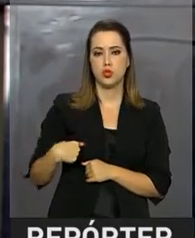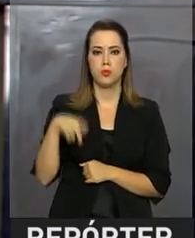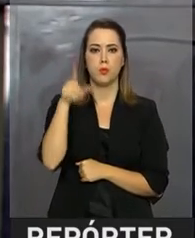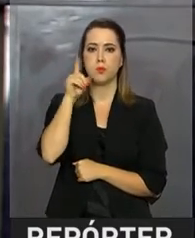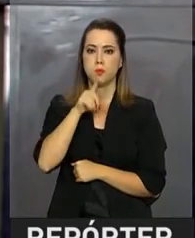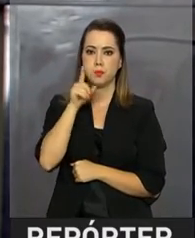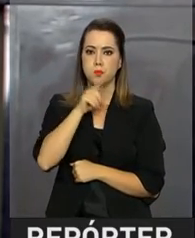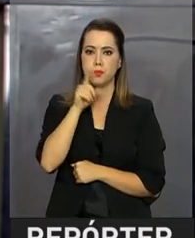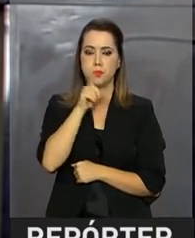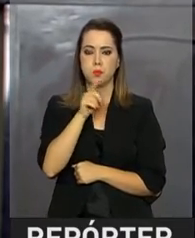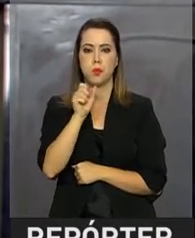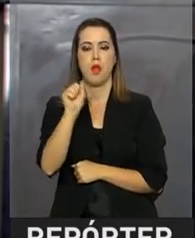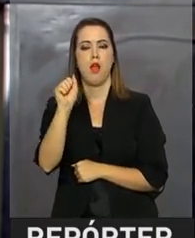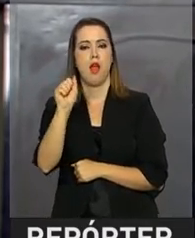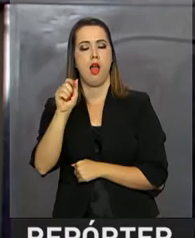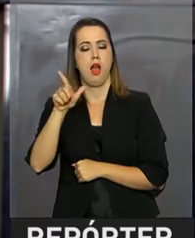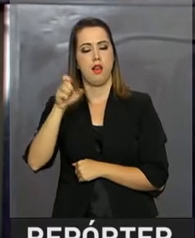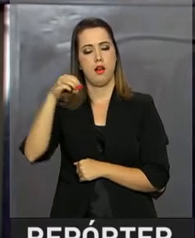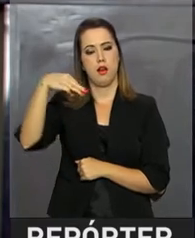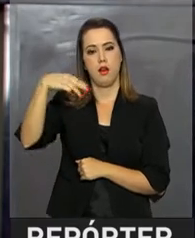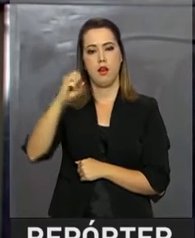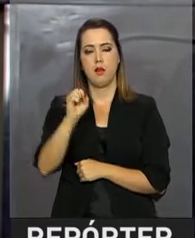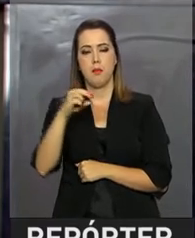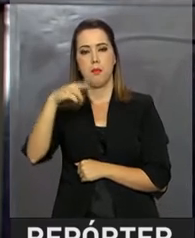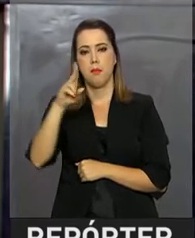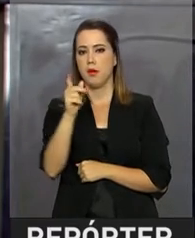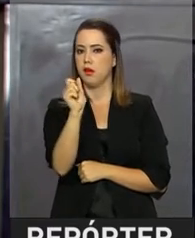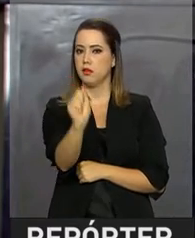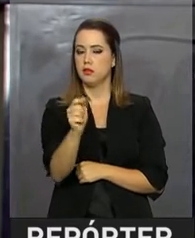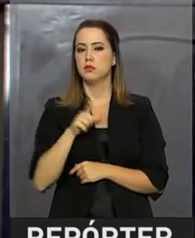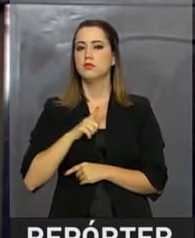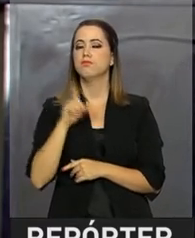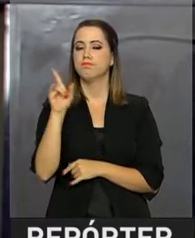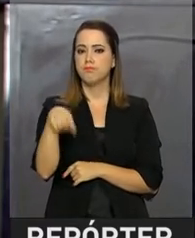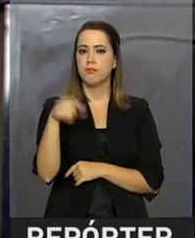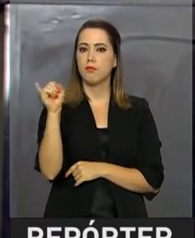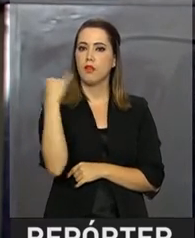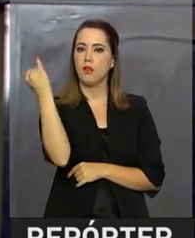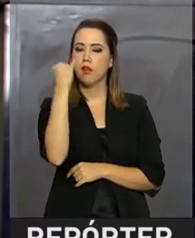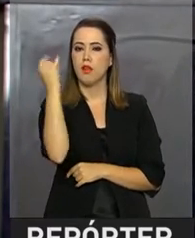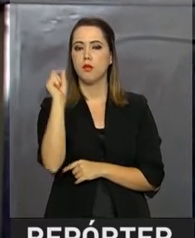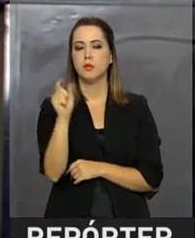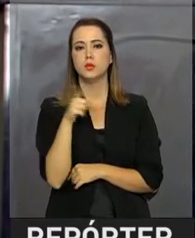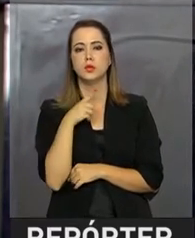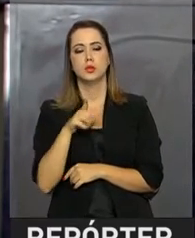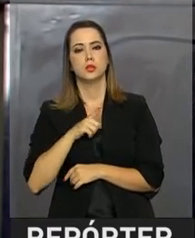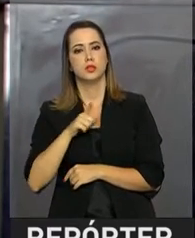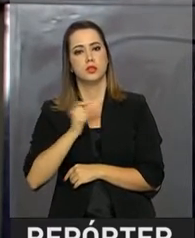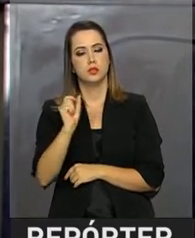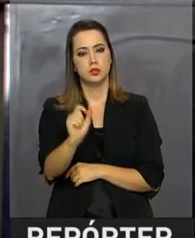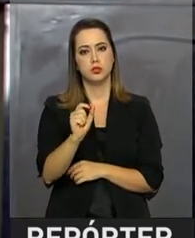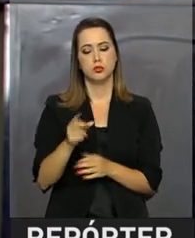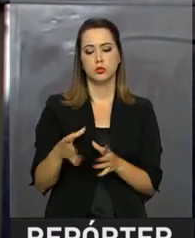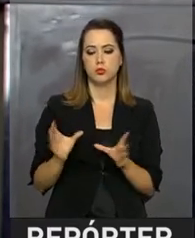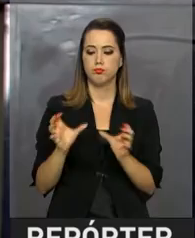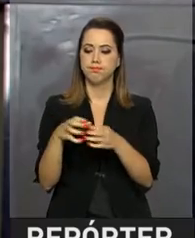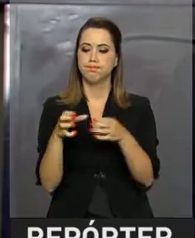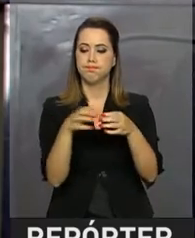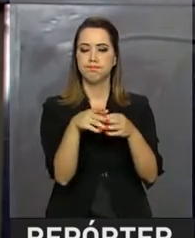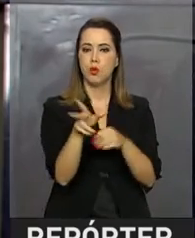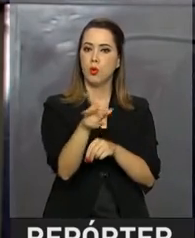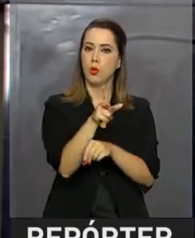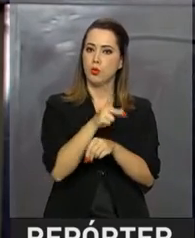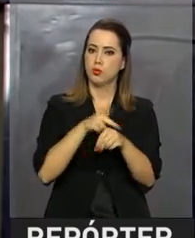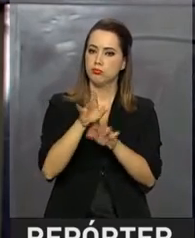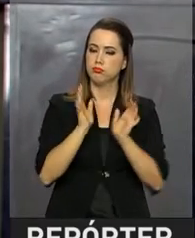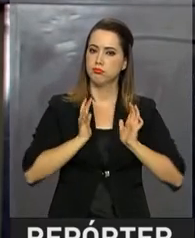a Alemanha, né? Então, é importante que haja um entendimento entre as maiores economias, porque